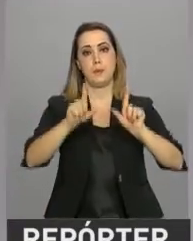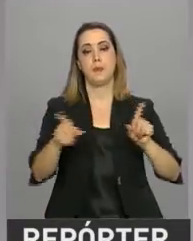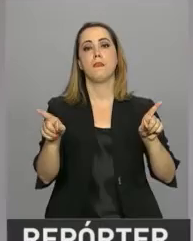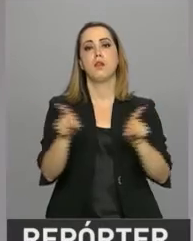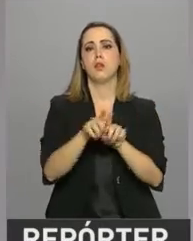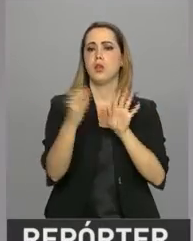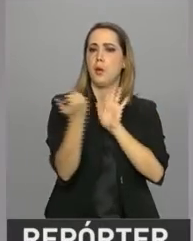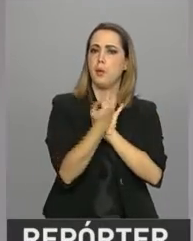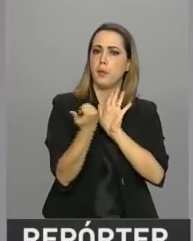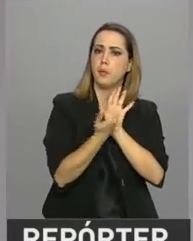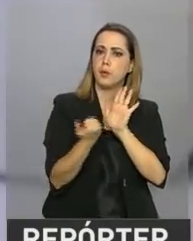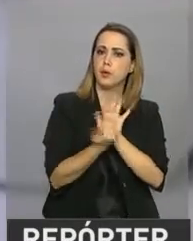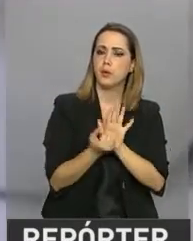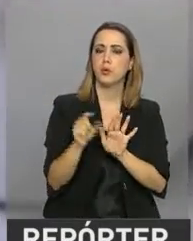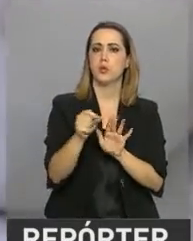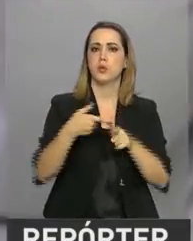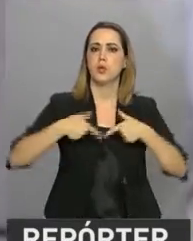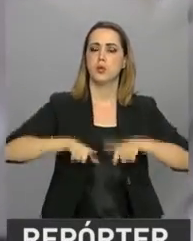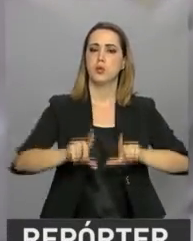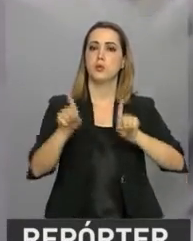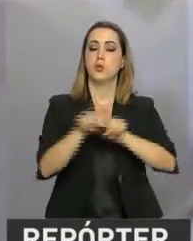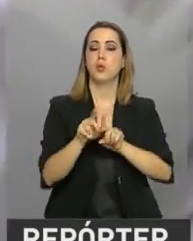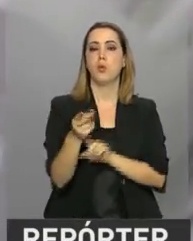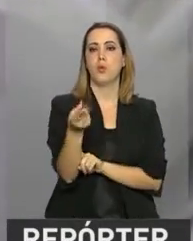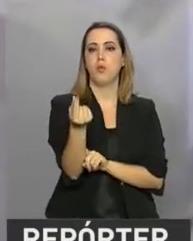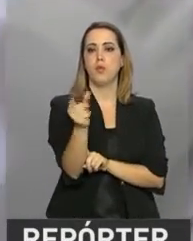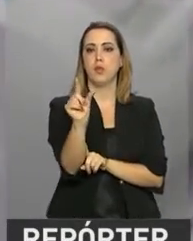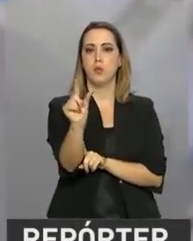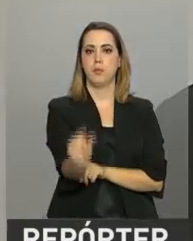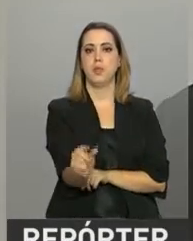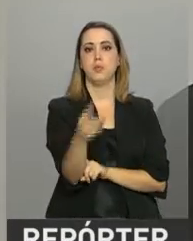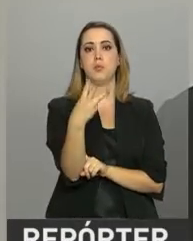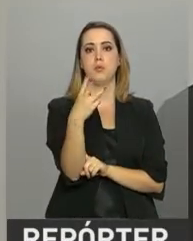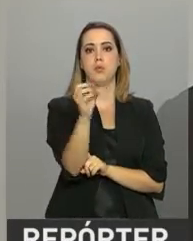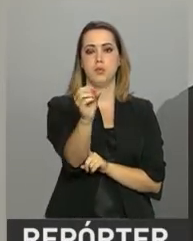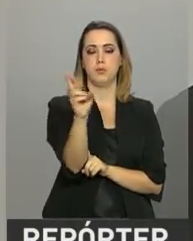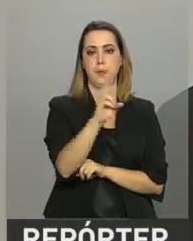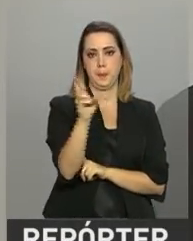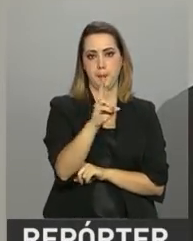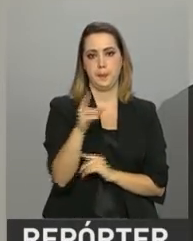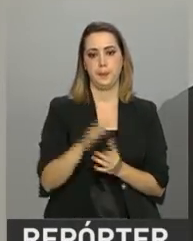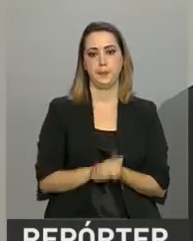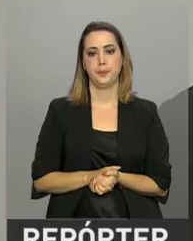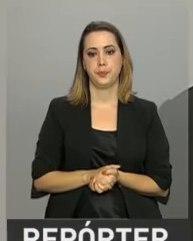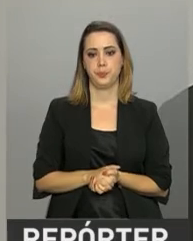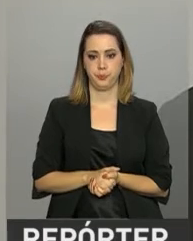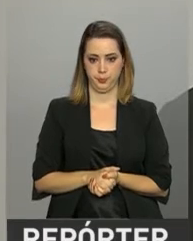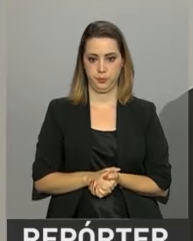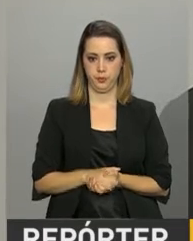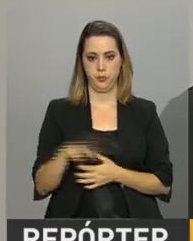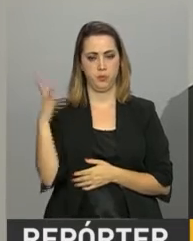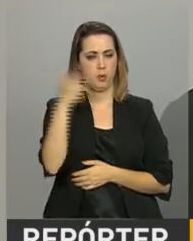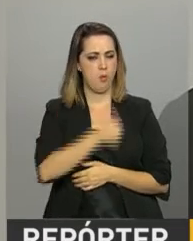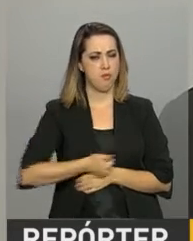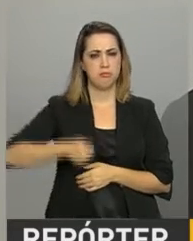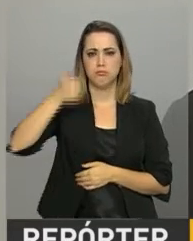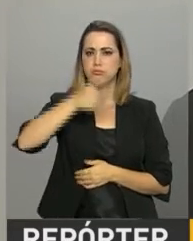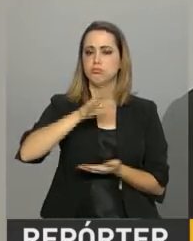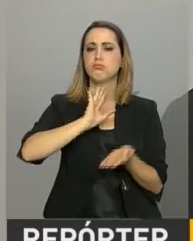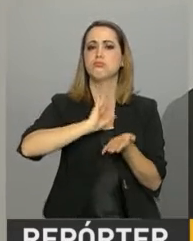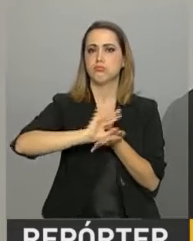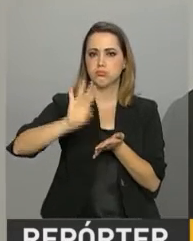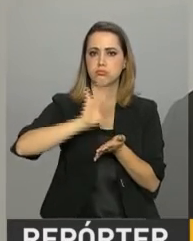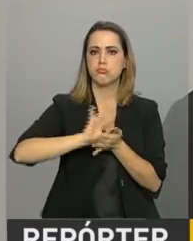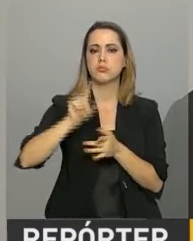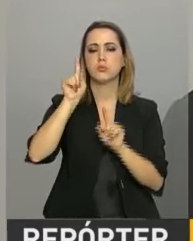direto o valor mínimo para aplicação é de r$30 é uma excelente oportunidade de investimento e mais do que isso uma oportunidade